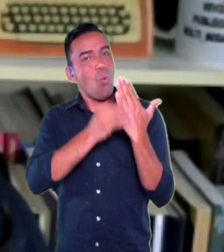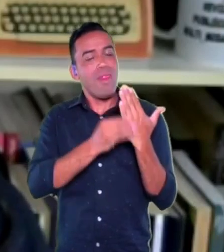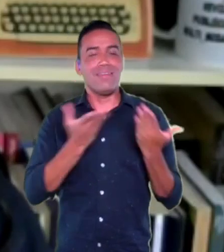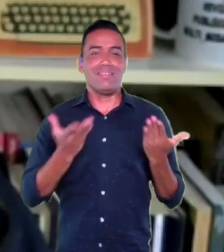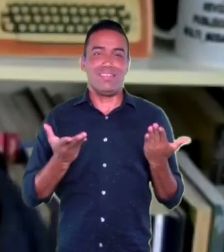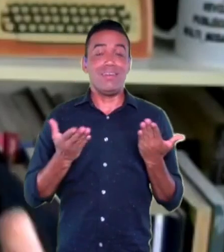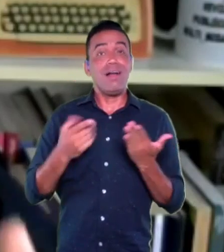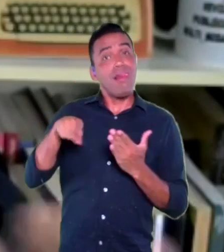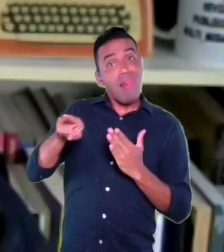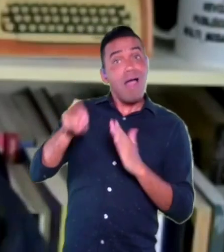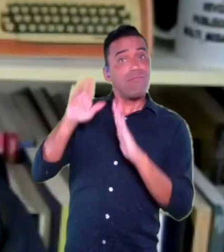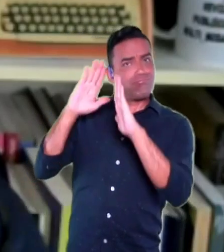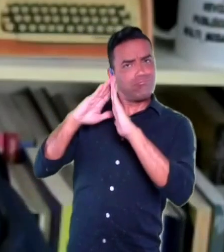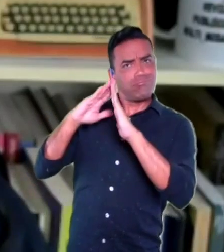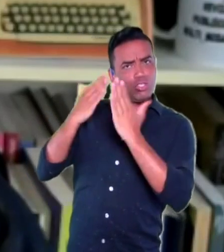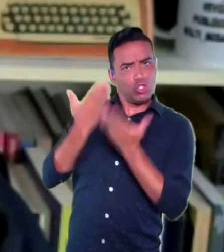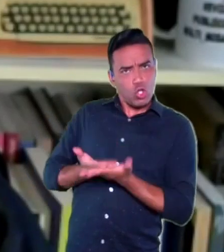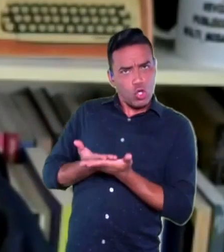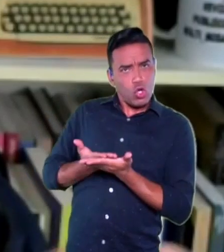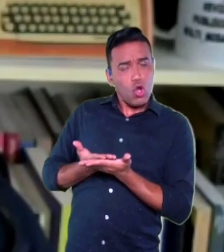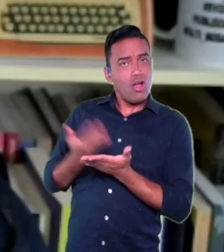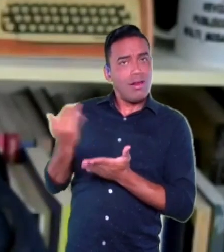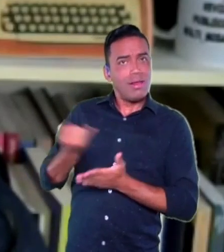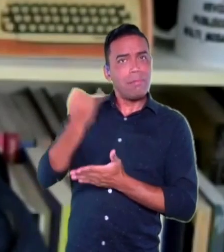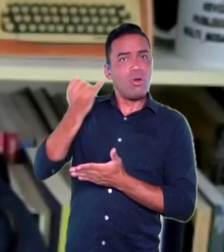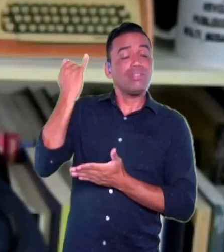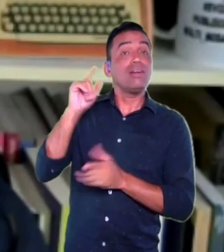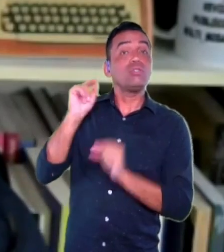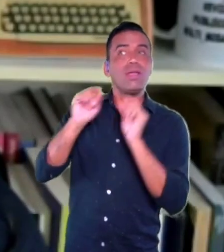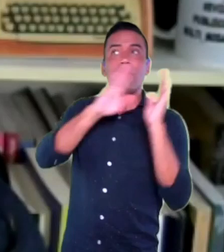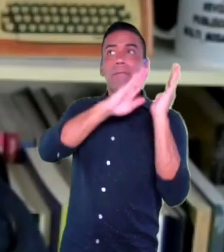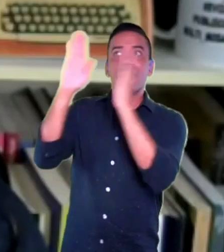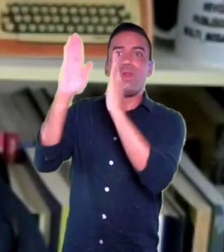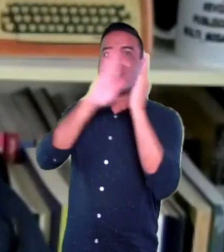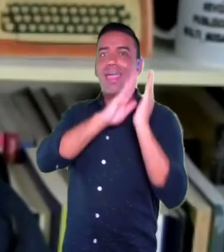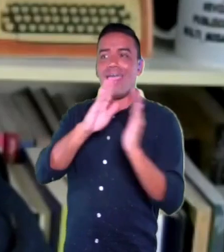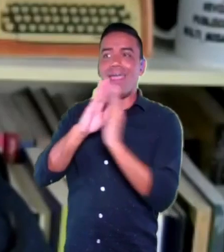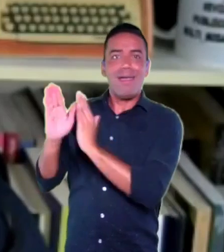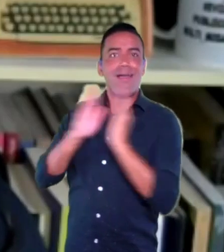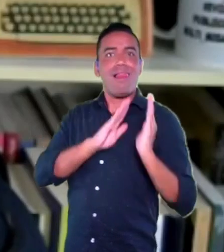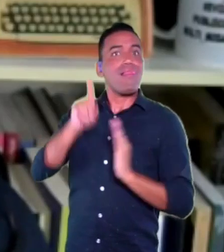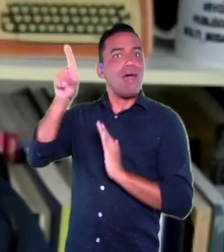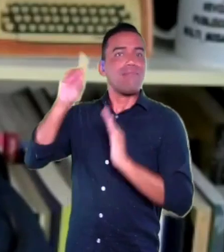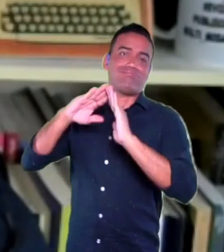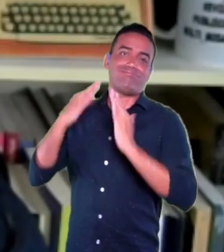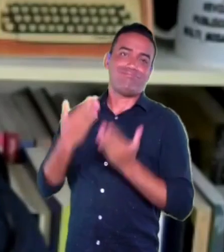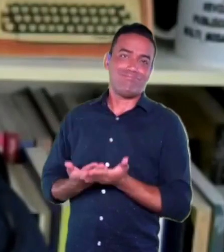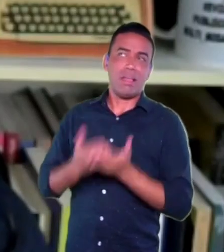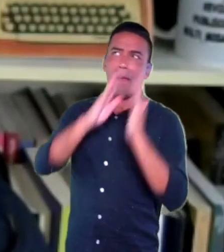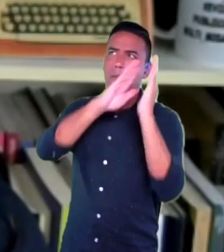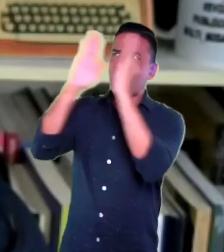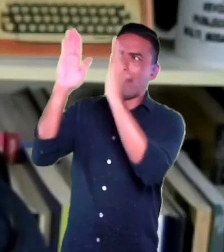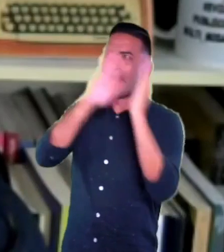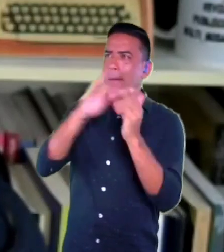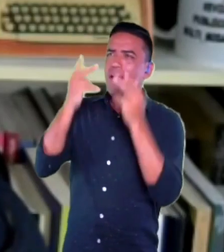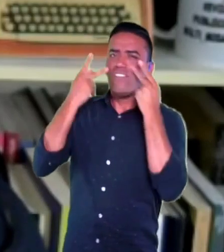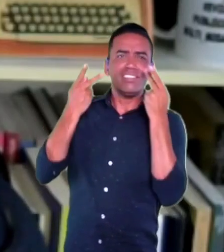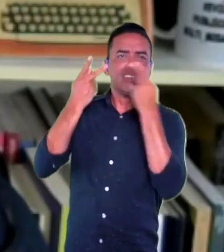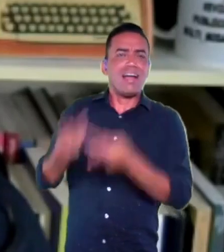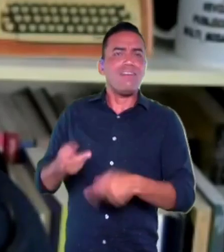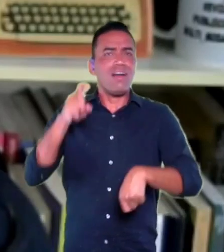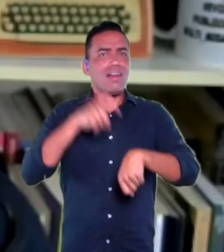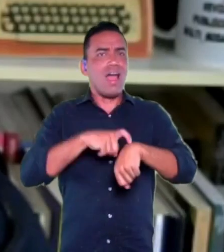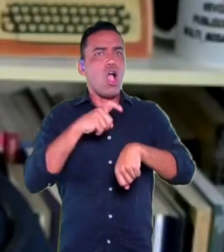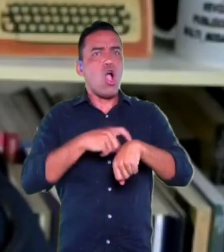Na escola, o que foi importante era existir a biblioteca da escola, uma biblioteca que eu visitava na hora do recreio,